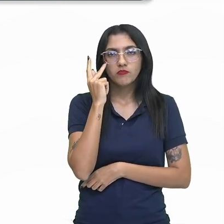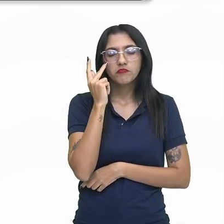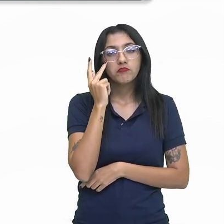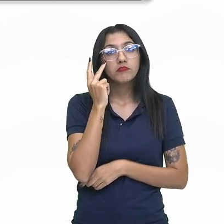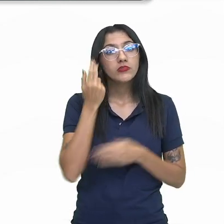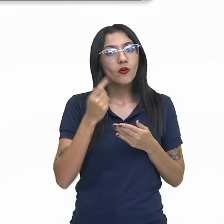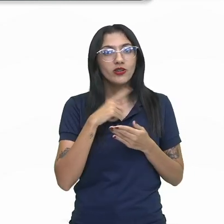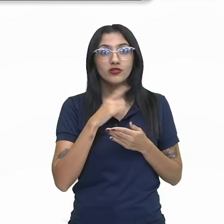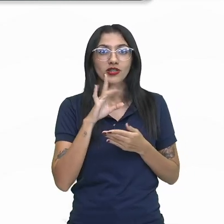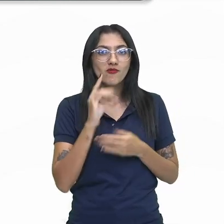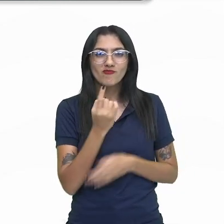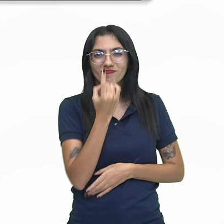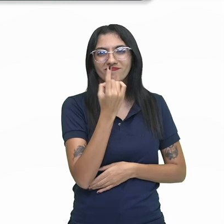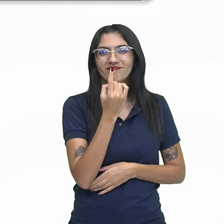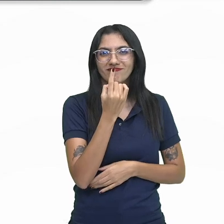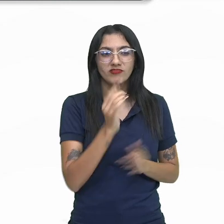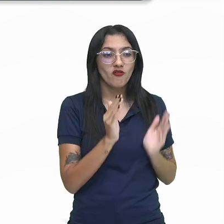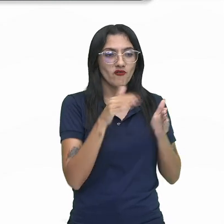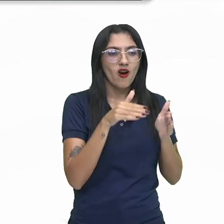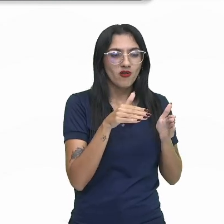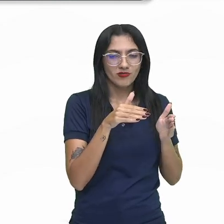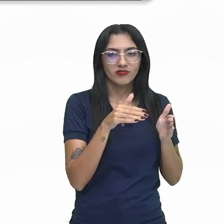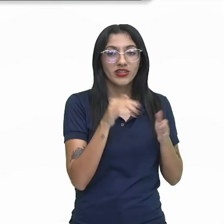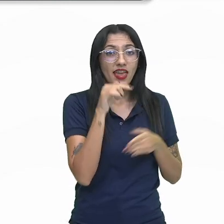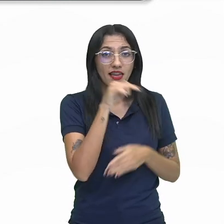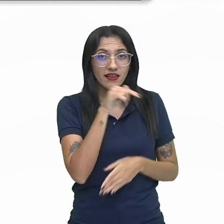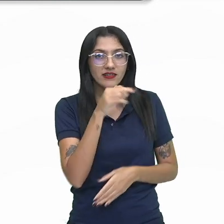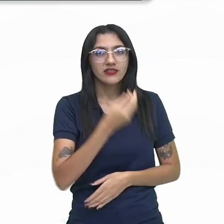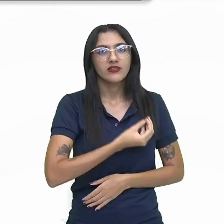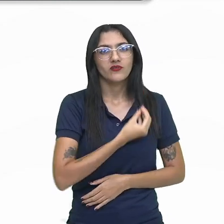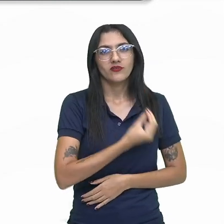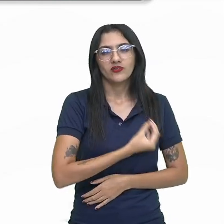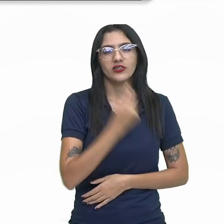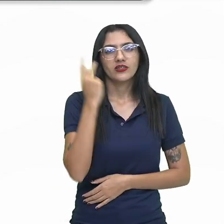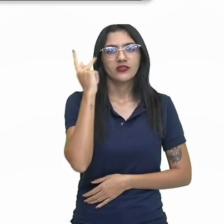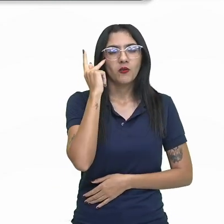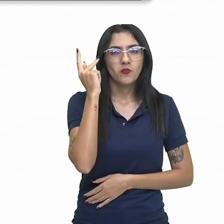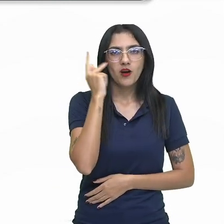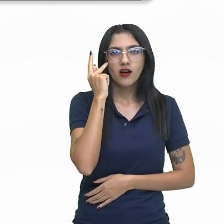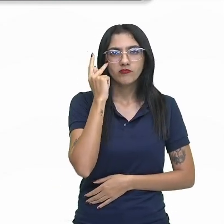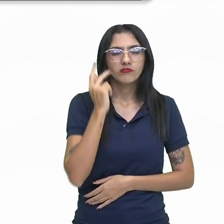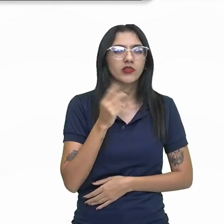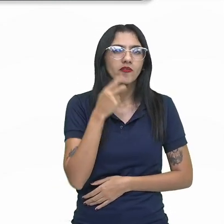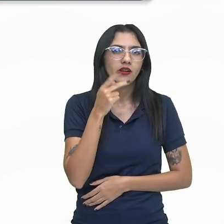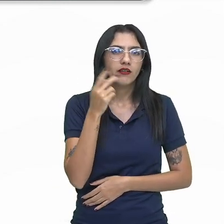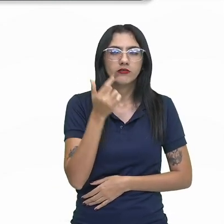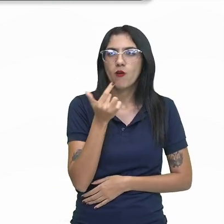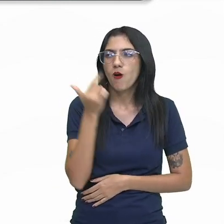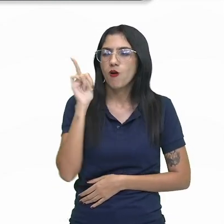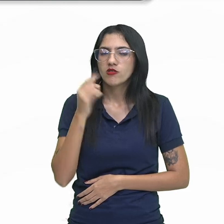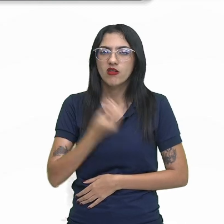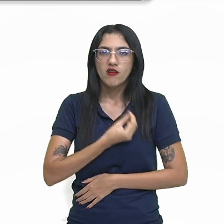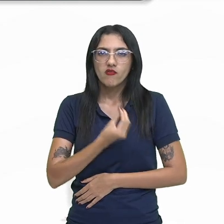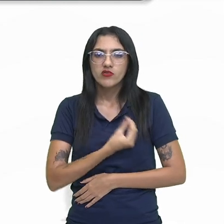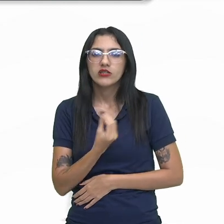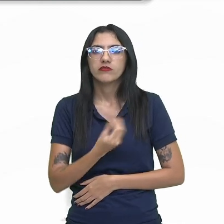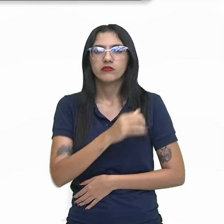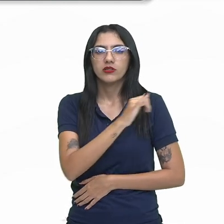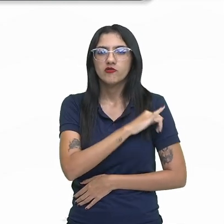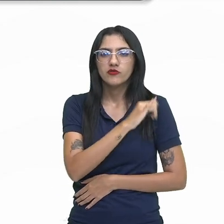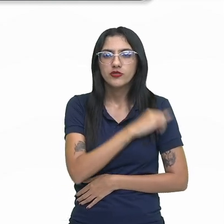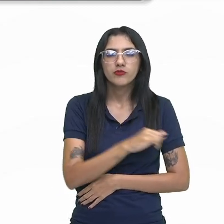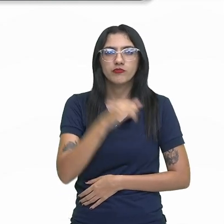está restringido. Ele está falando do que mora em São Paulo. Não está falando do que mora no Rio, do que mora em Manaus,